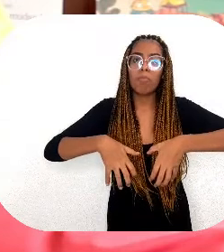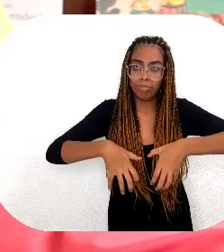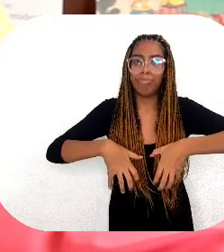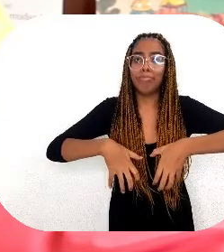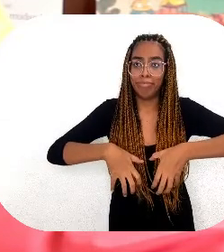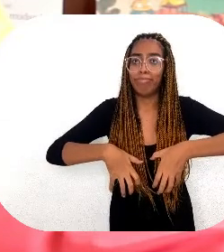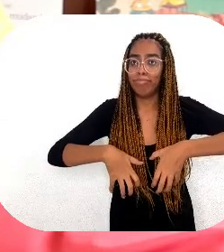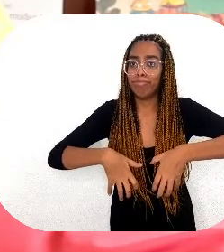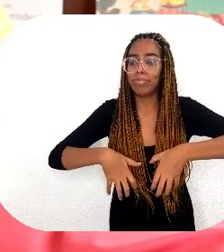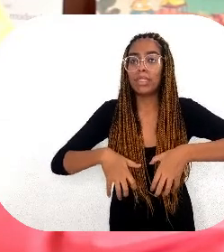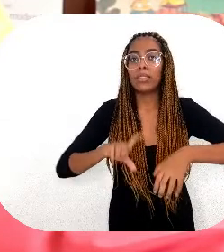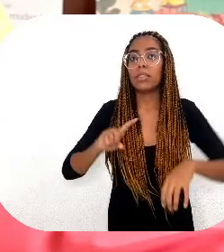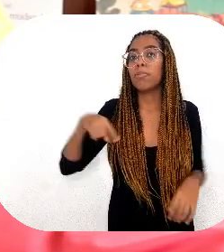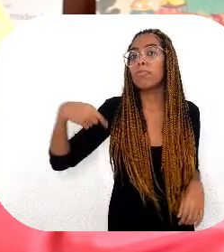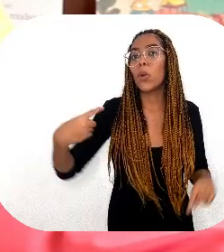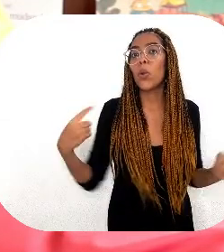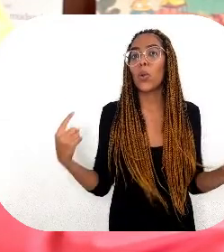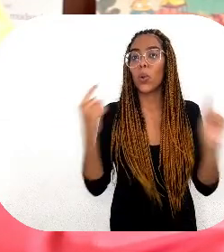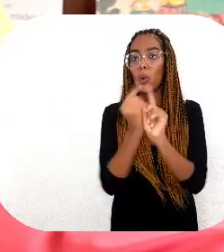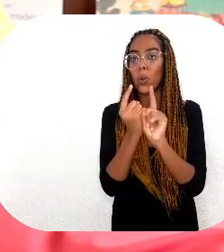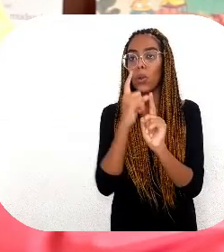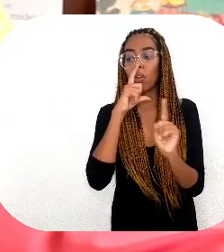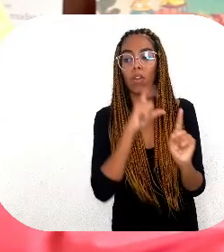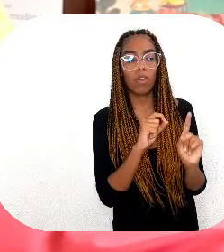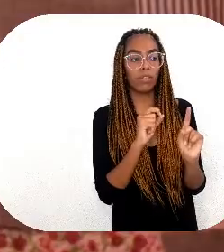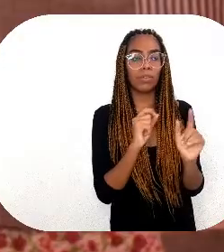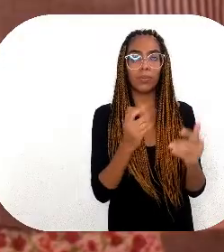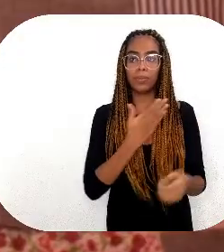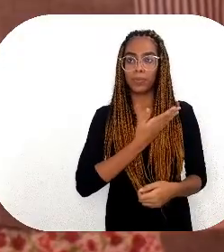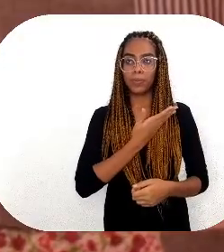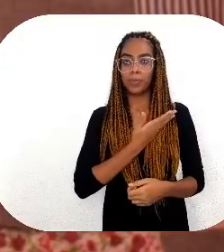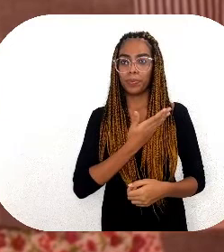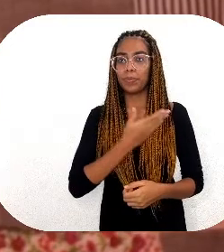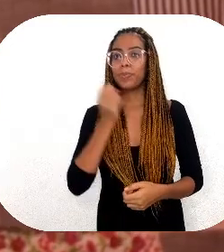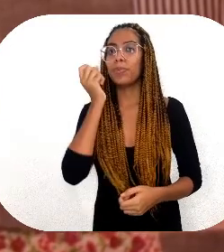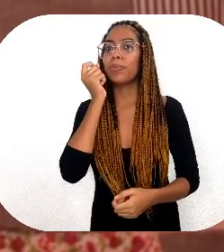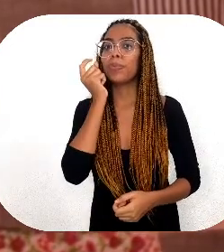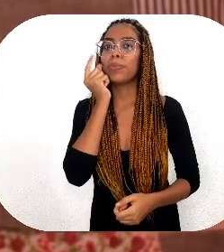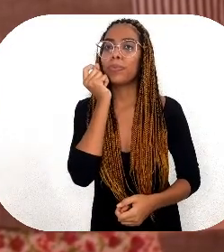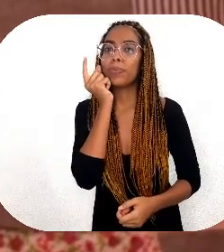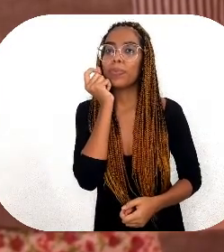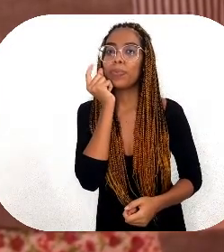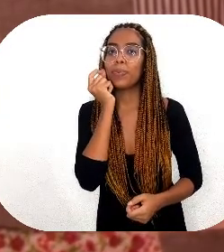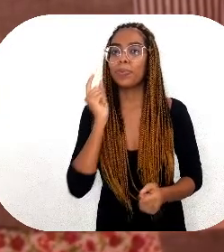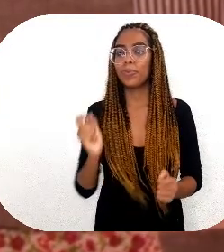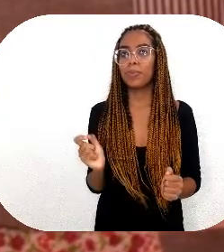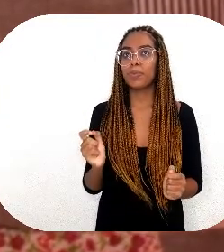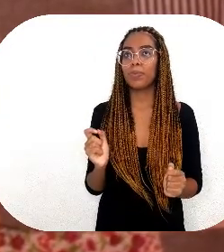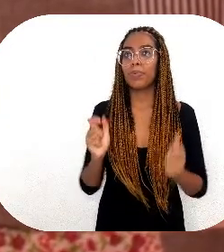o bucho cheio, chega, brilhava. No dia seguinte, encontrou quem?